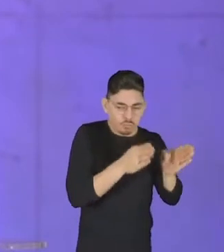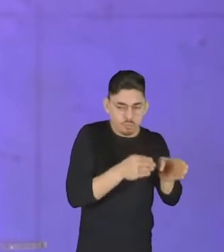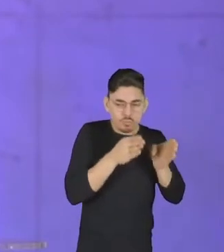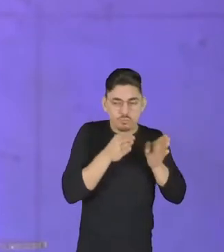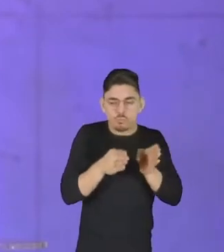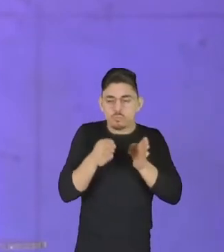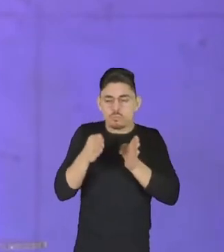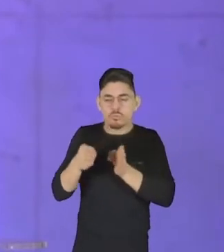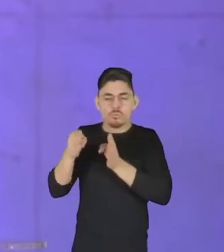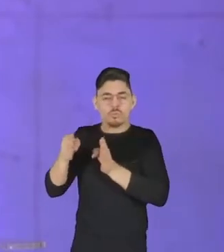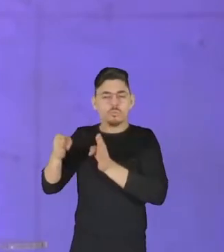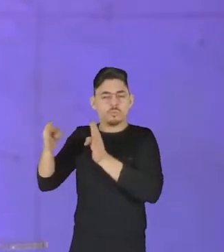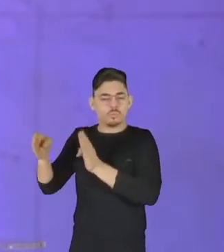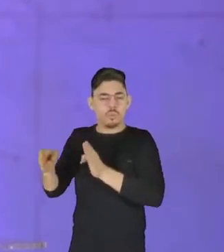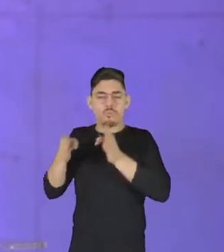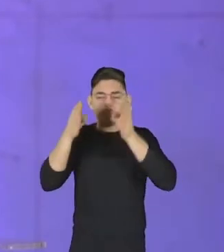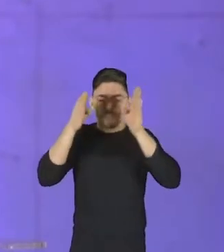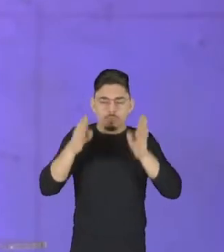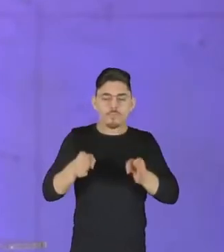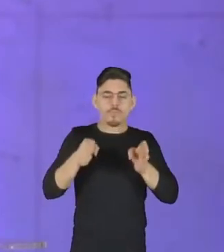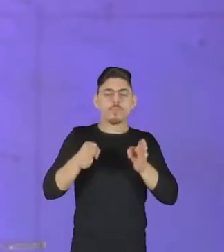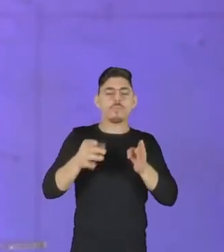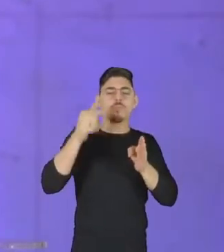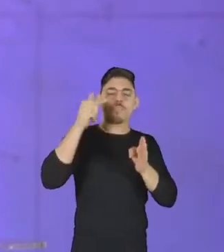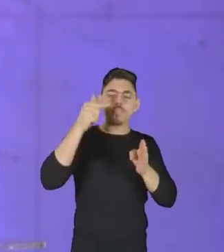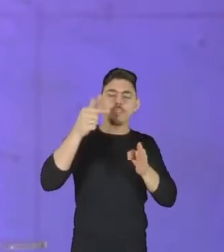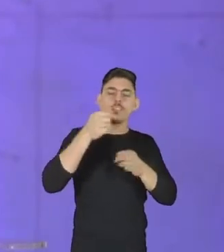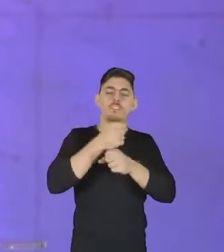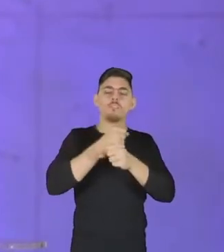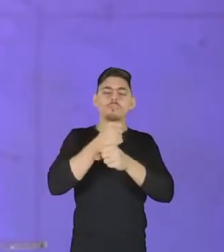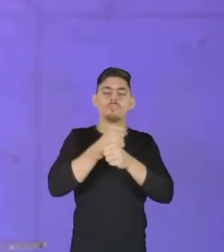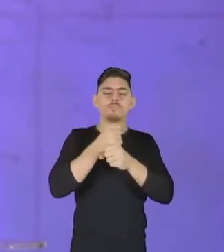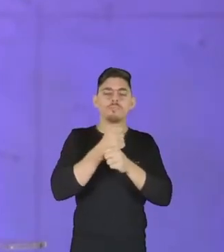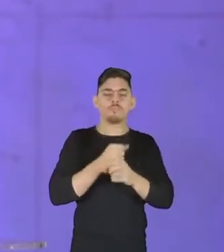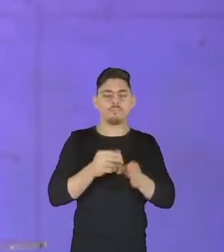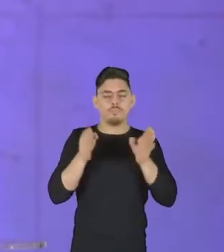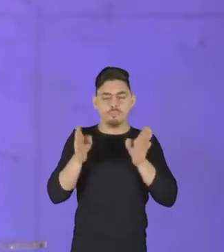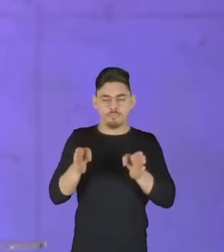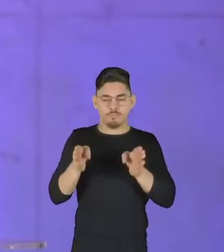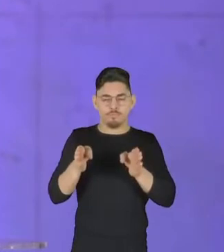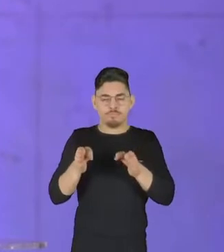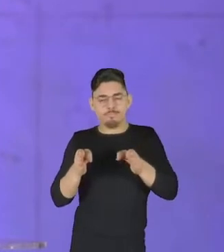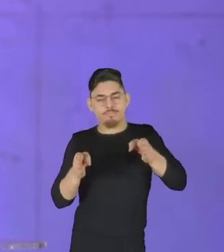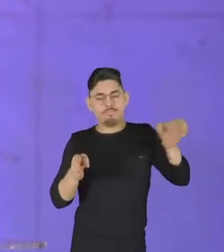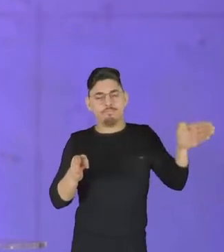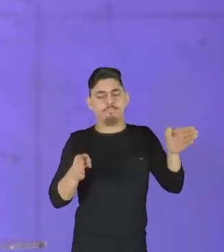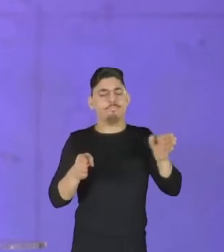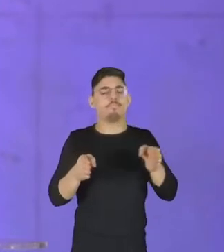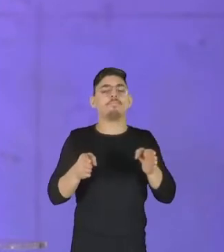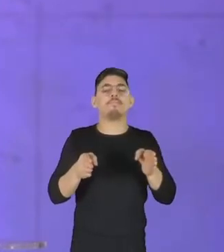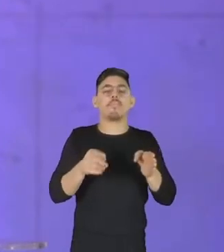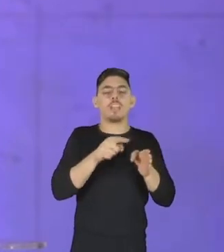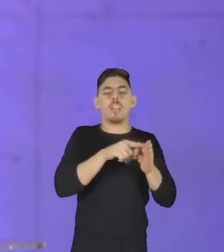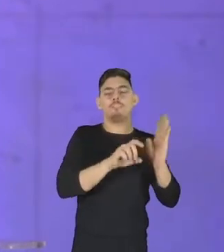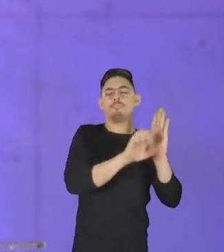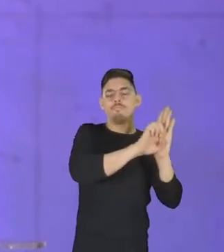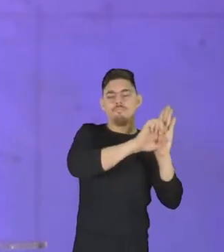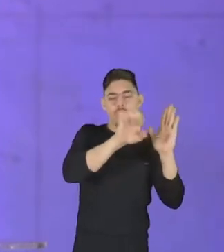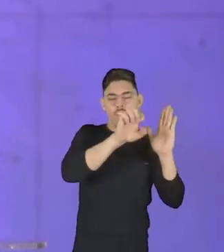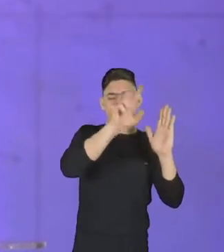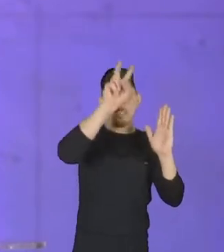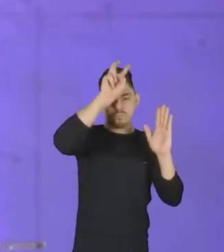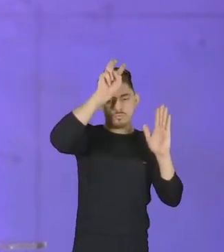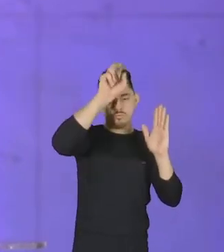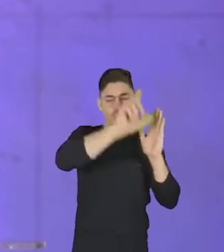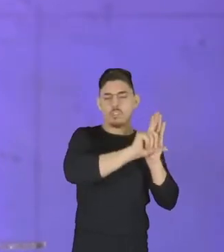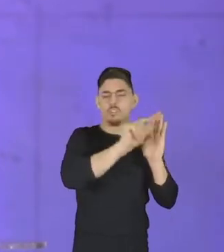cronologia bíblica, esses 7 anos eles se encaixam entre a difícil missão do êxodo do Egito, da